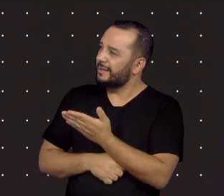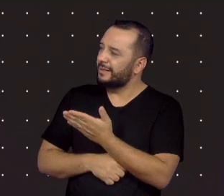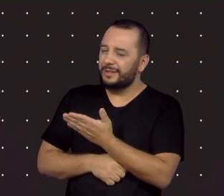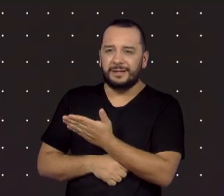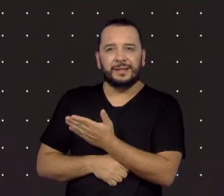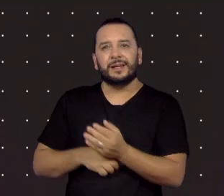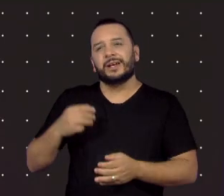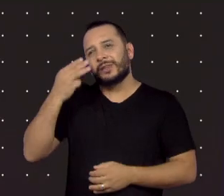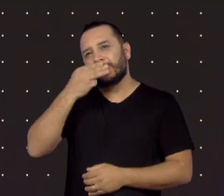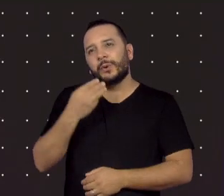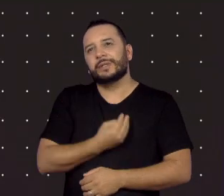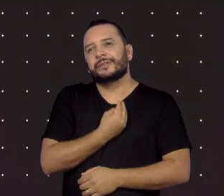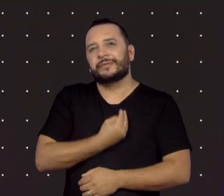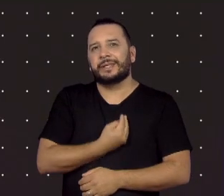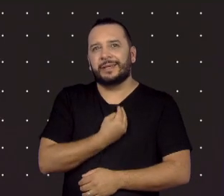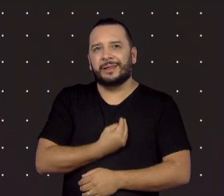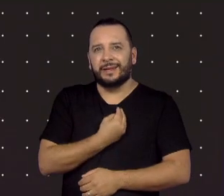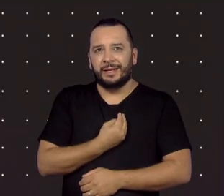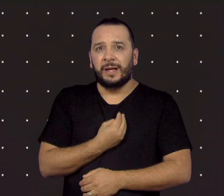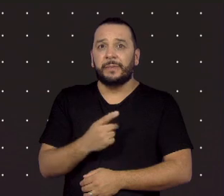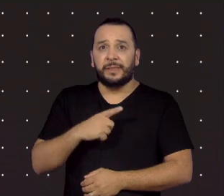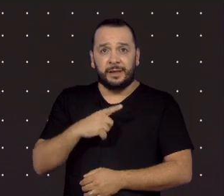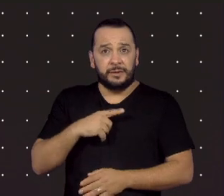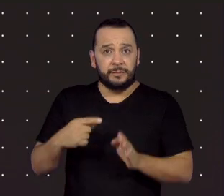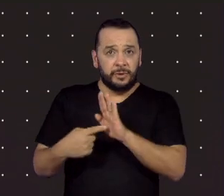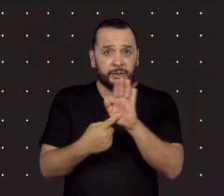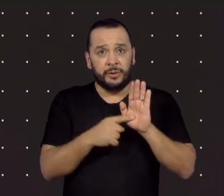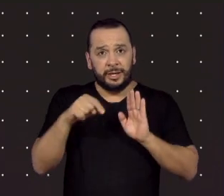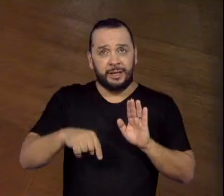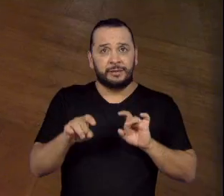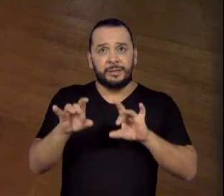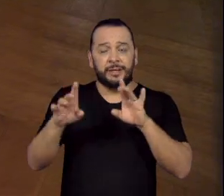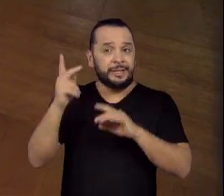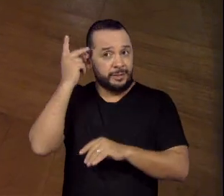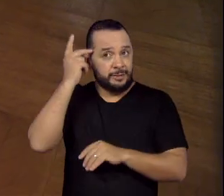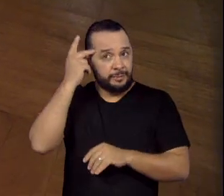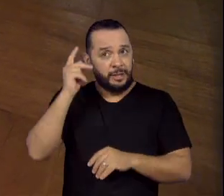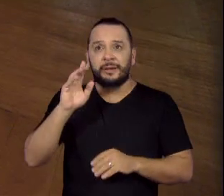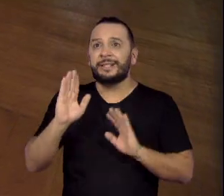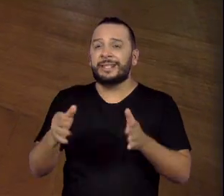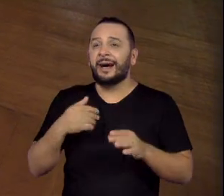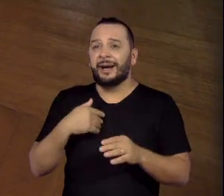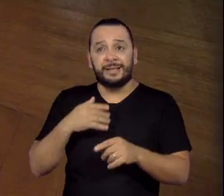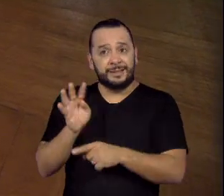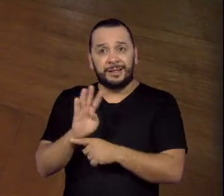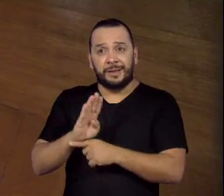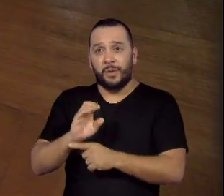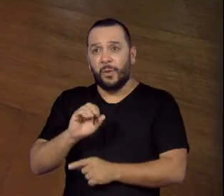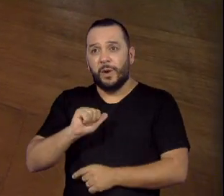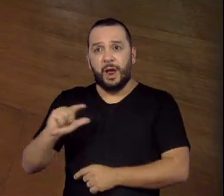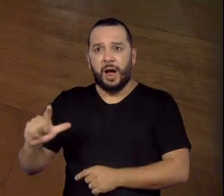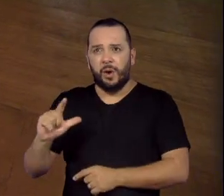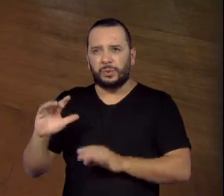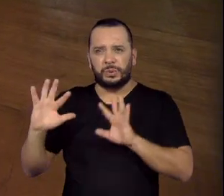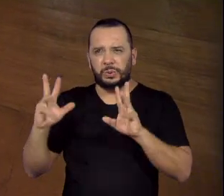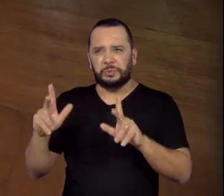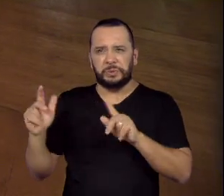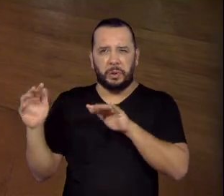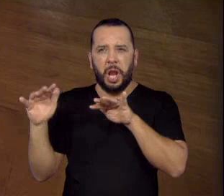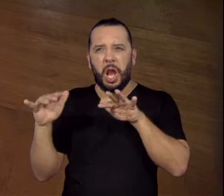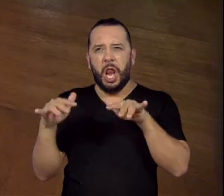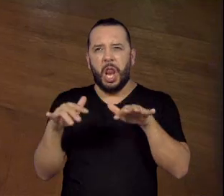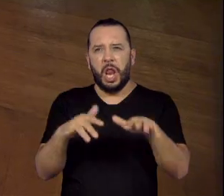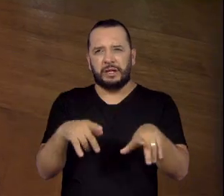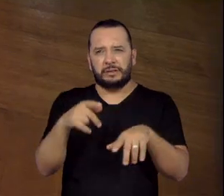teve uma exibição especial em São Paulo, no Cine Coral, que foi uma coisa espantosa naquele ano. Entende? Nós